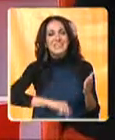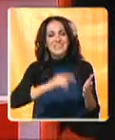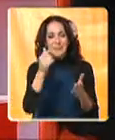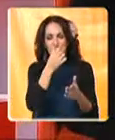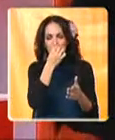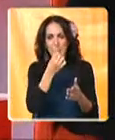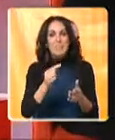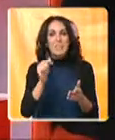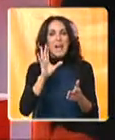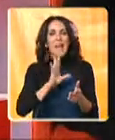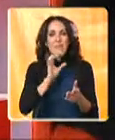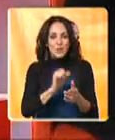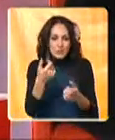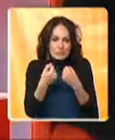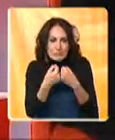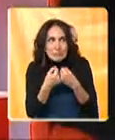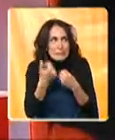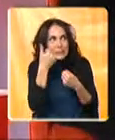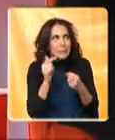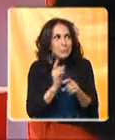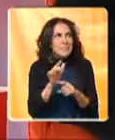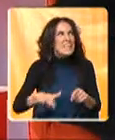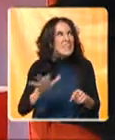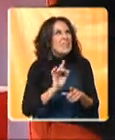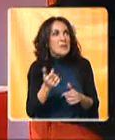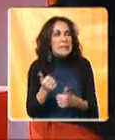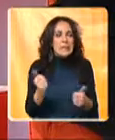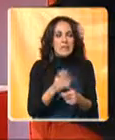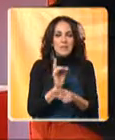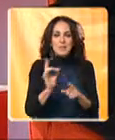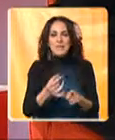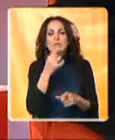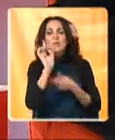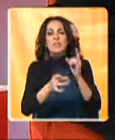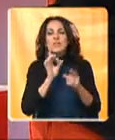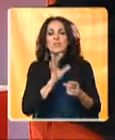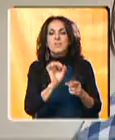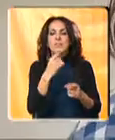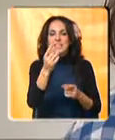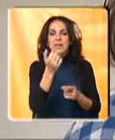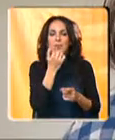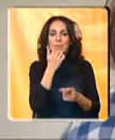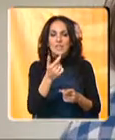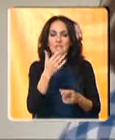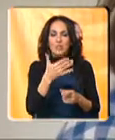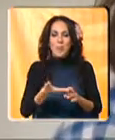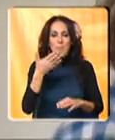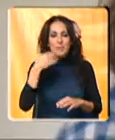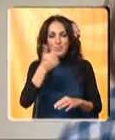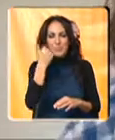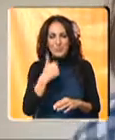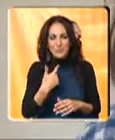mais encolhida, porque, enfim, não é o meio dela, não é? Não é o meio dela. Mas então, o que é que ela lhe foi dizendo? Está contente, diz que eu estou mais